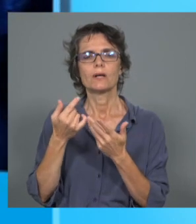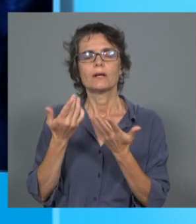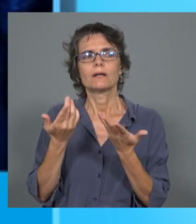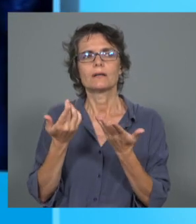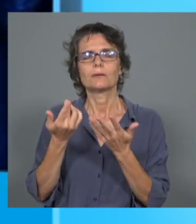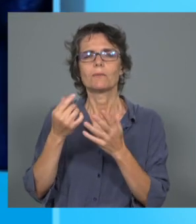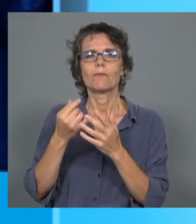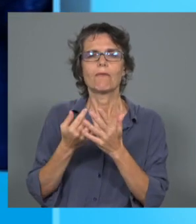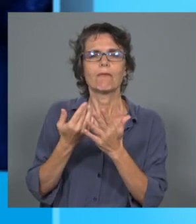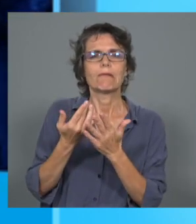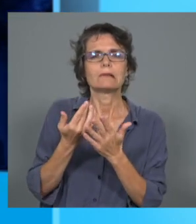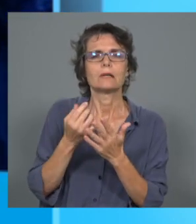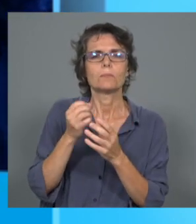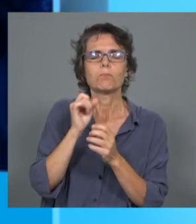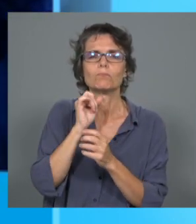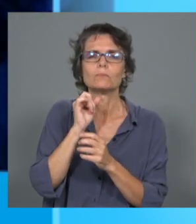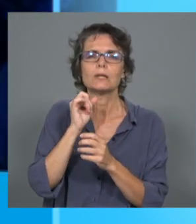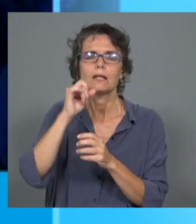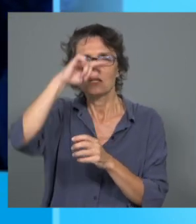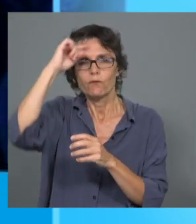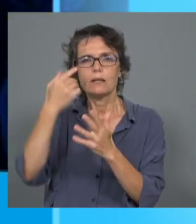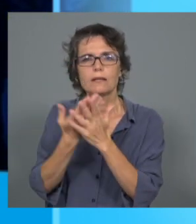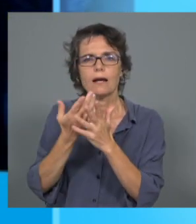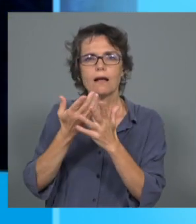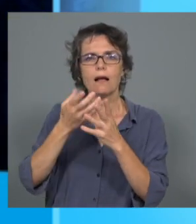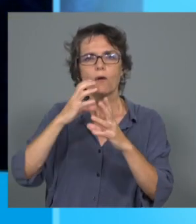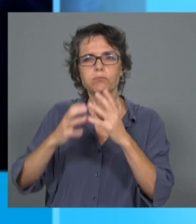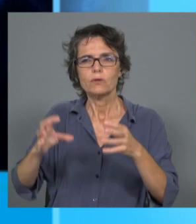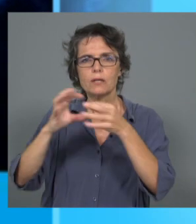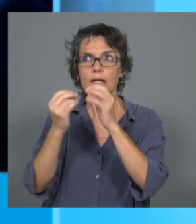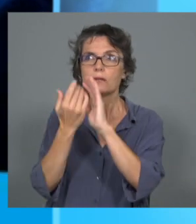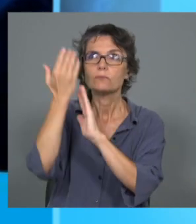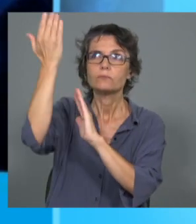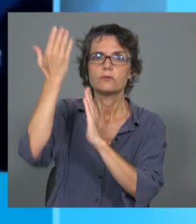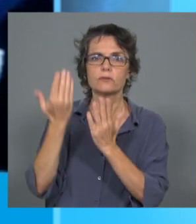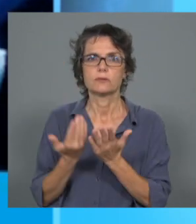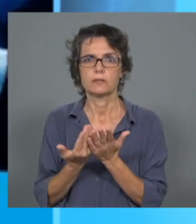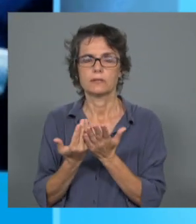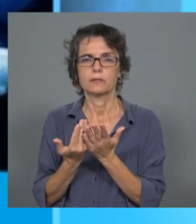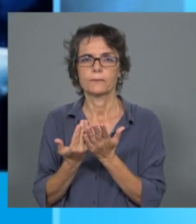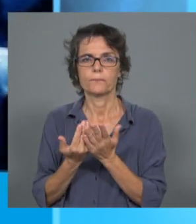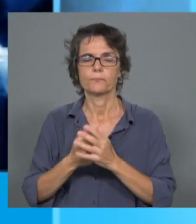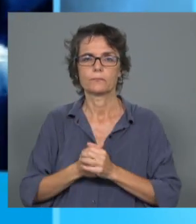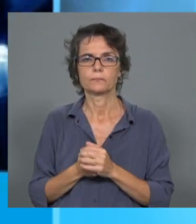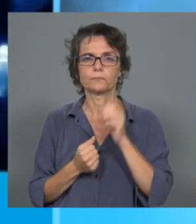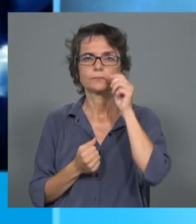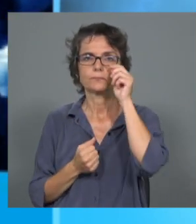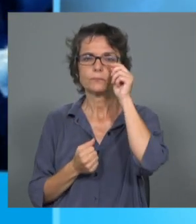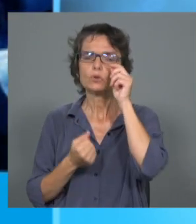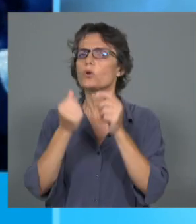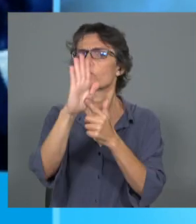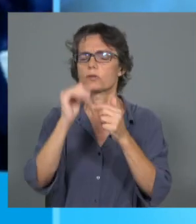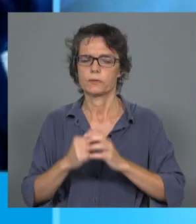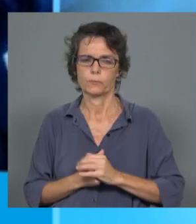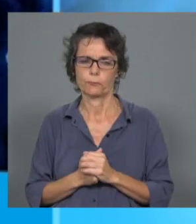esperaríamos que tivesse um certo domínio, nunca o monopólio, mas o domínio do transcendente. Eu vejo, por exemplo,